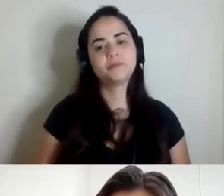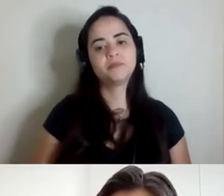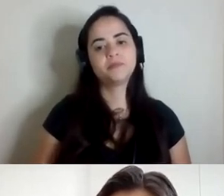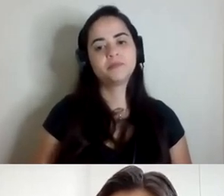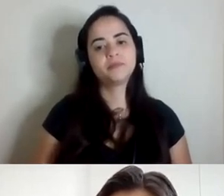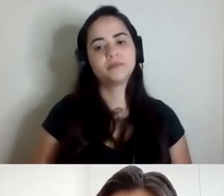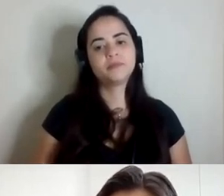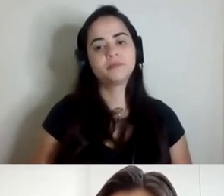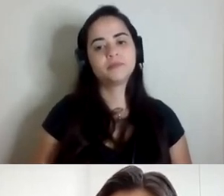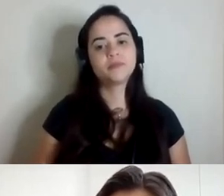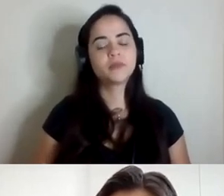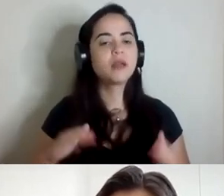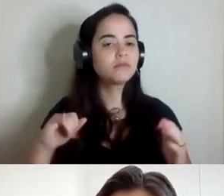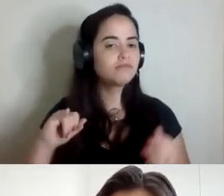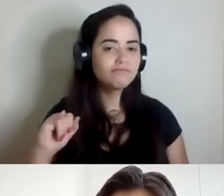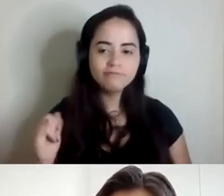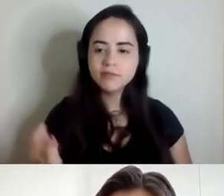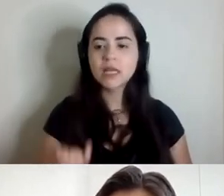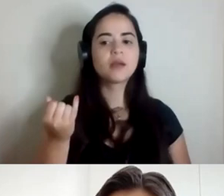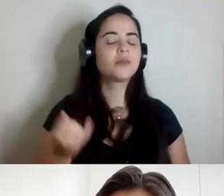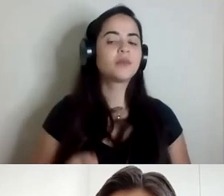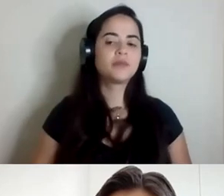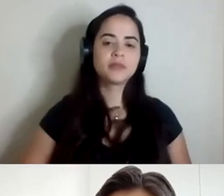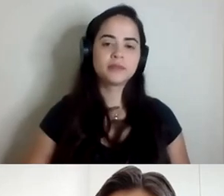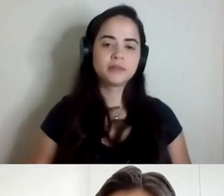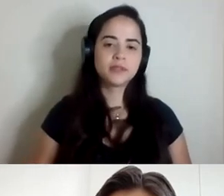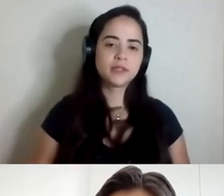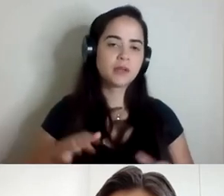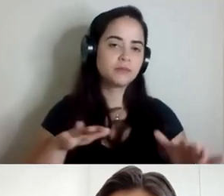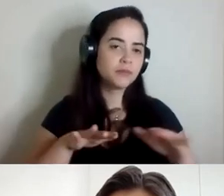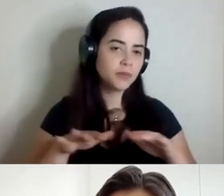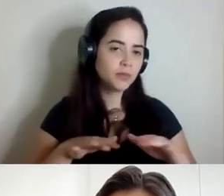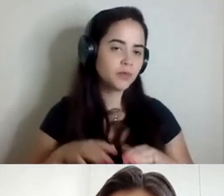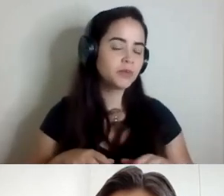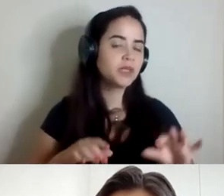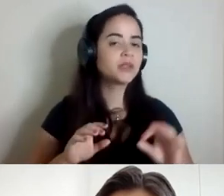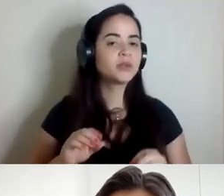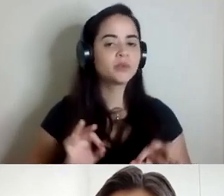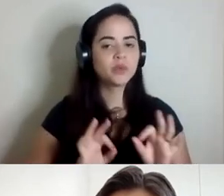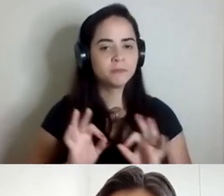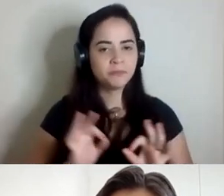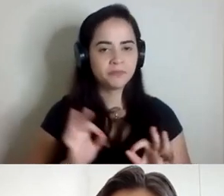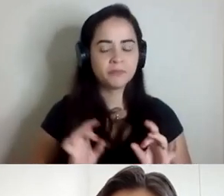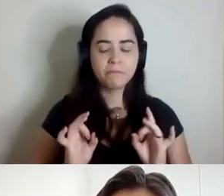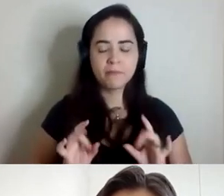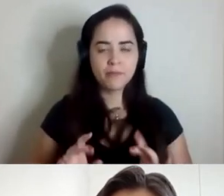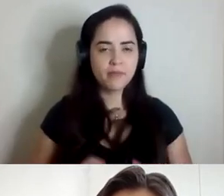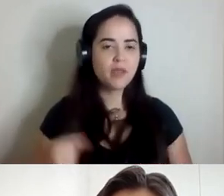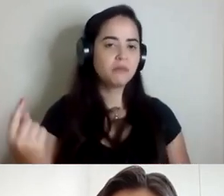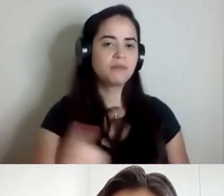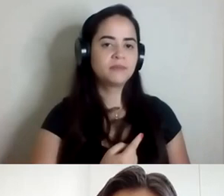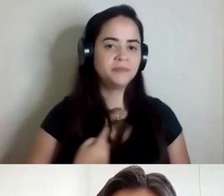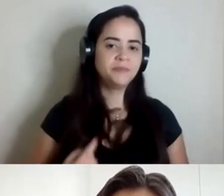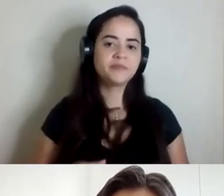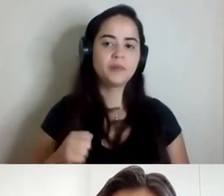podemos tirar bastante proveito, né, desse movimento que foi organizado especialmente para o nosso programa, para que a gente possa socializar